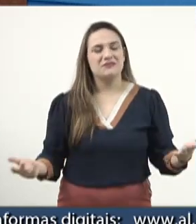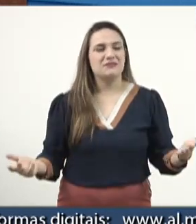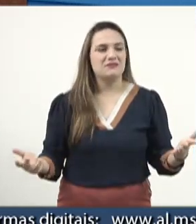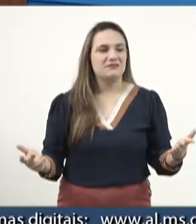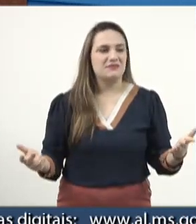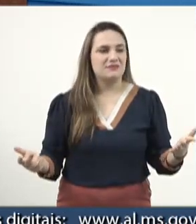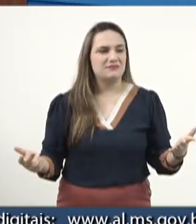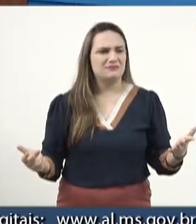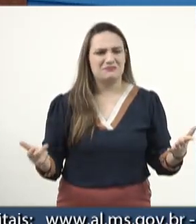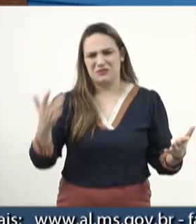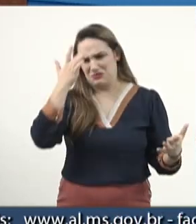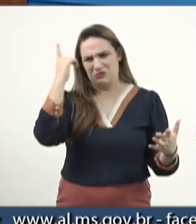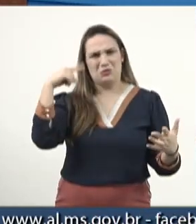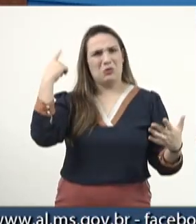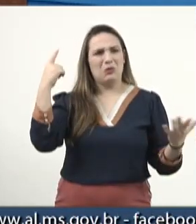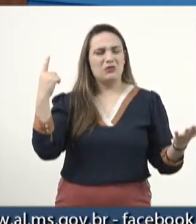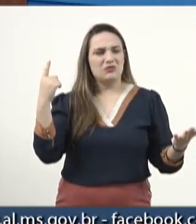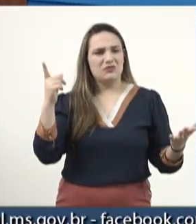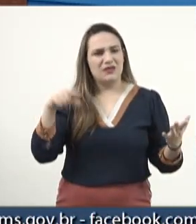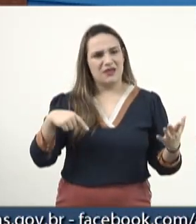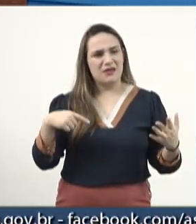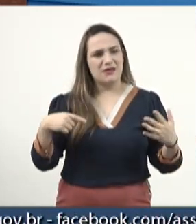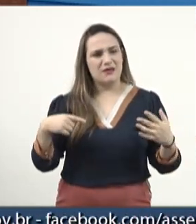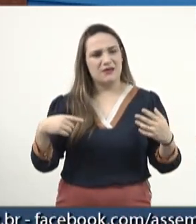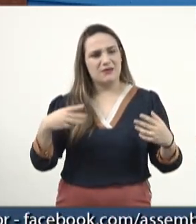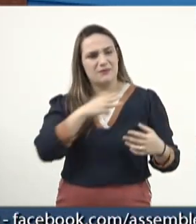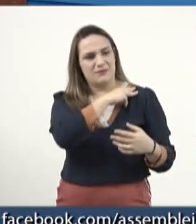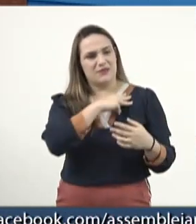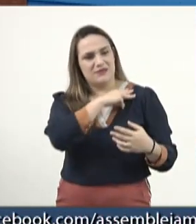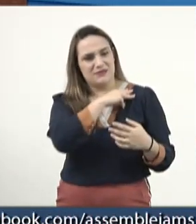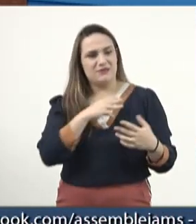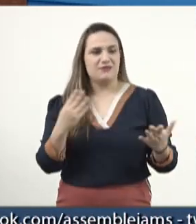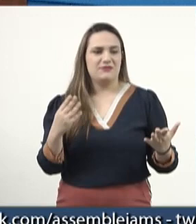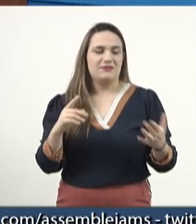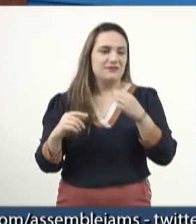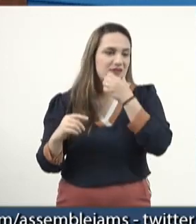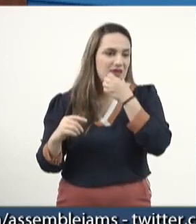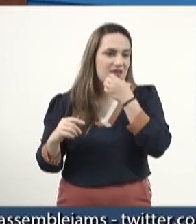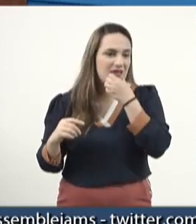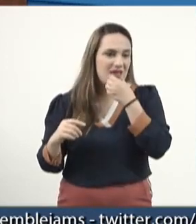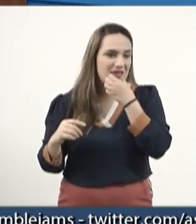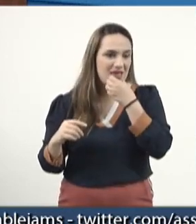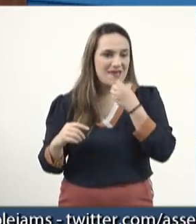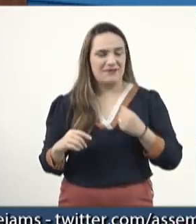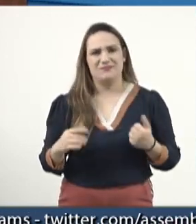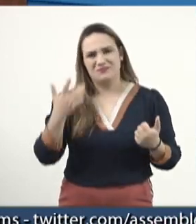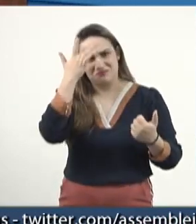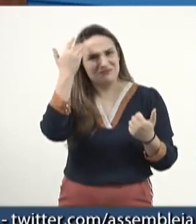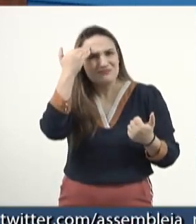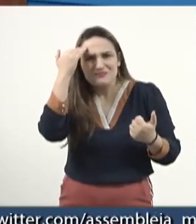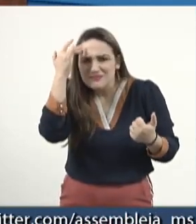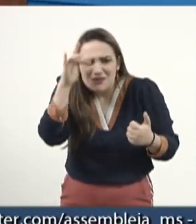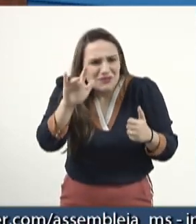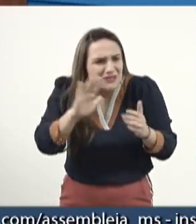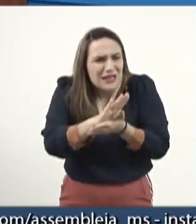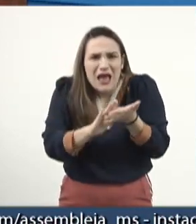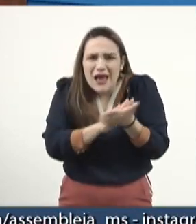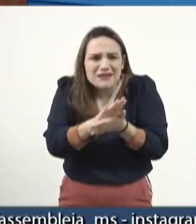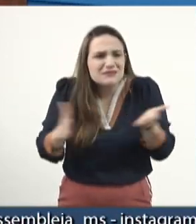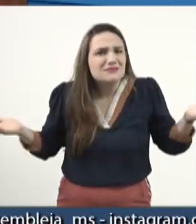Uns aloprados que eram os ministros, aloprados, pessoas que não entendiam de